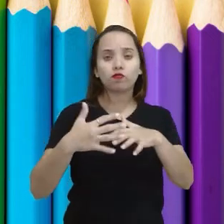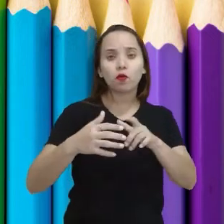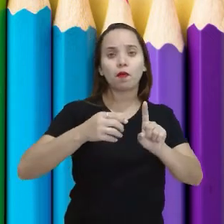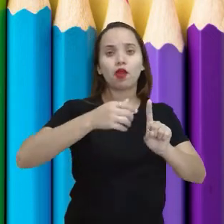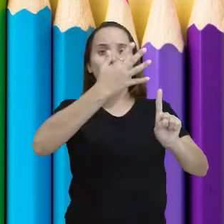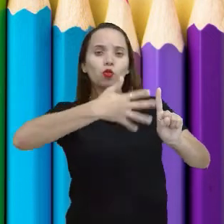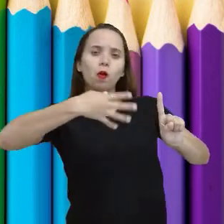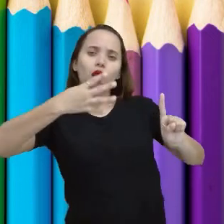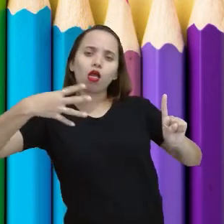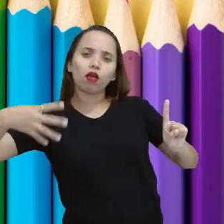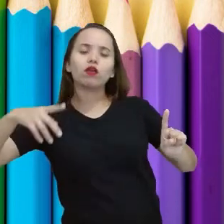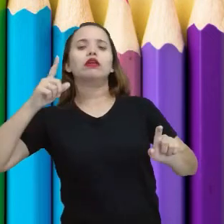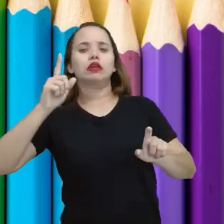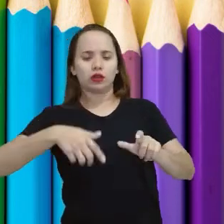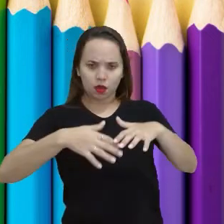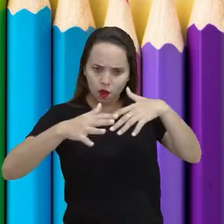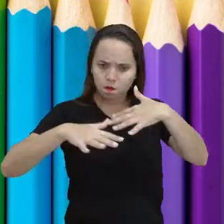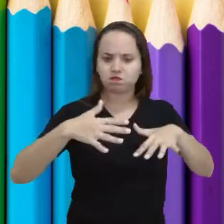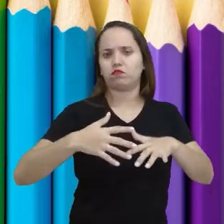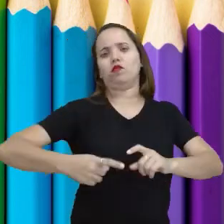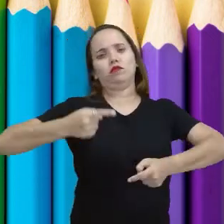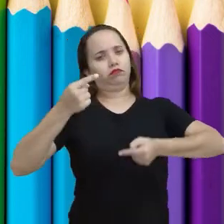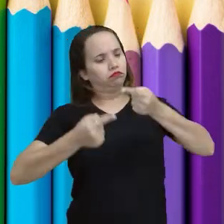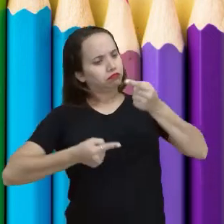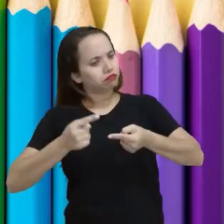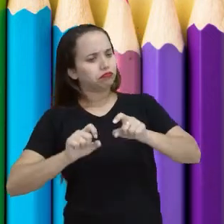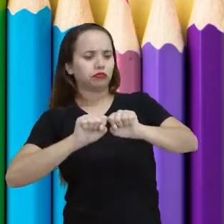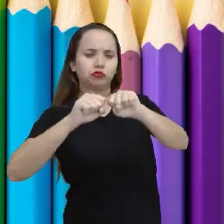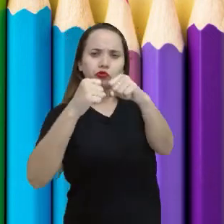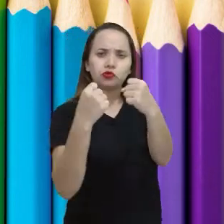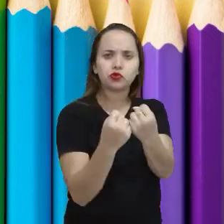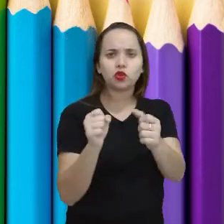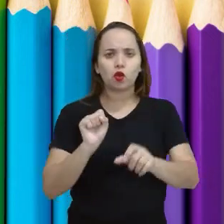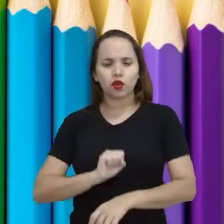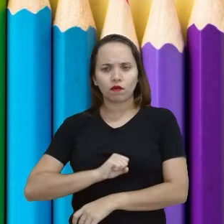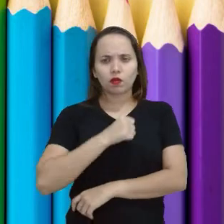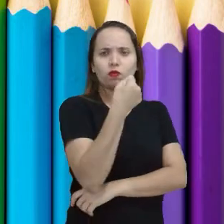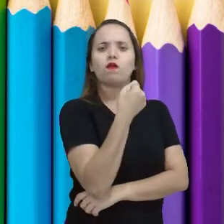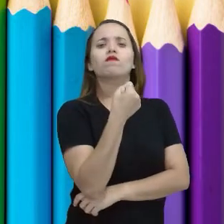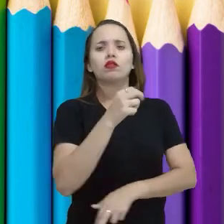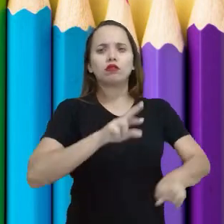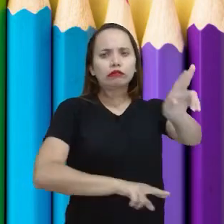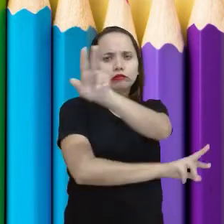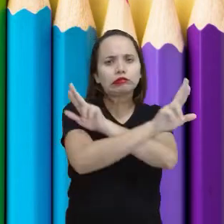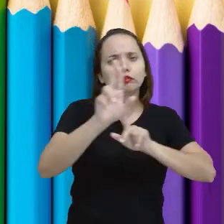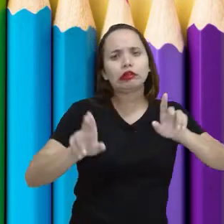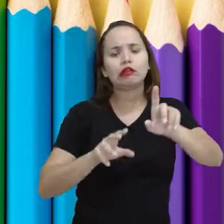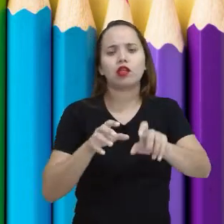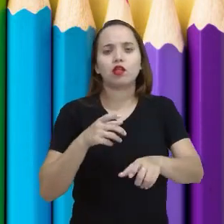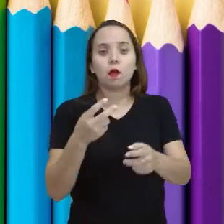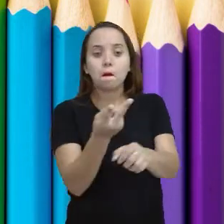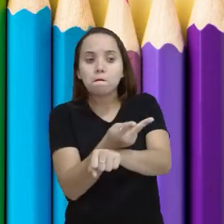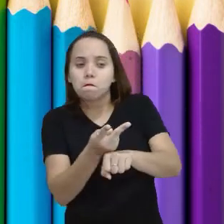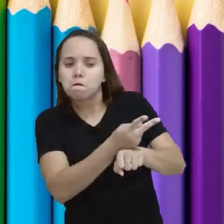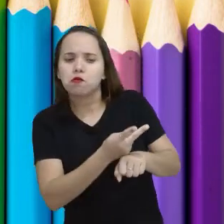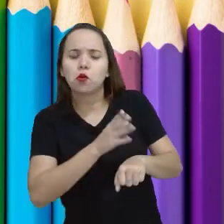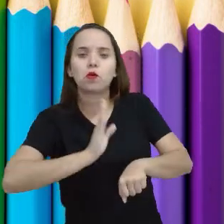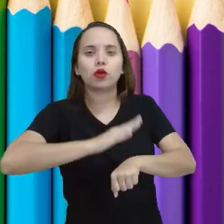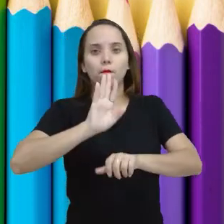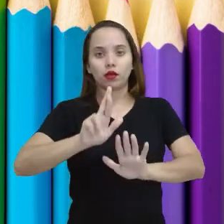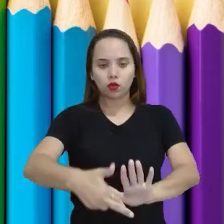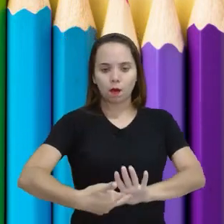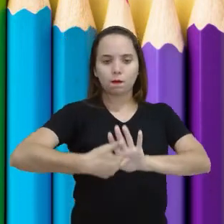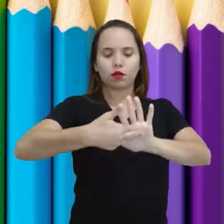movimento político e social que defende a diversidade e busca mais representatividade e direitos para essa